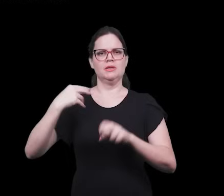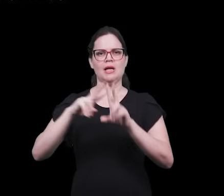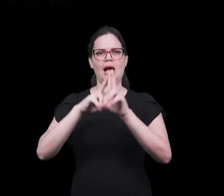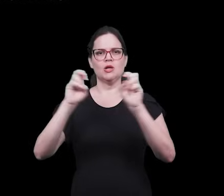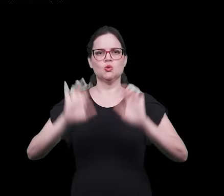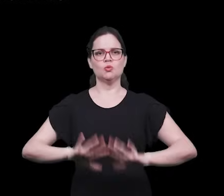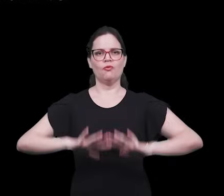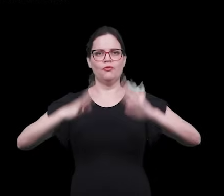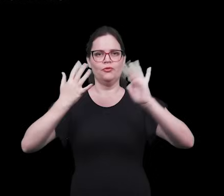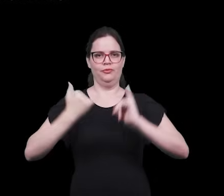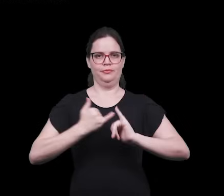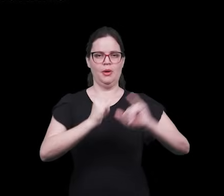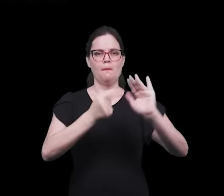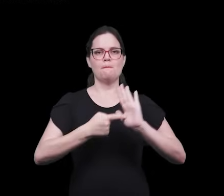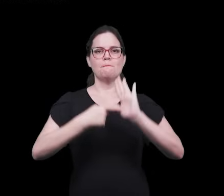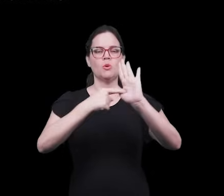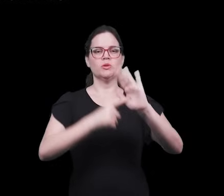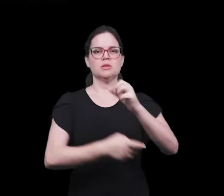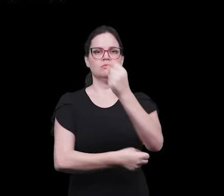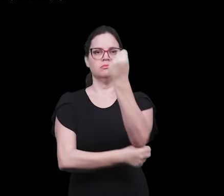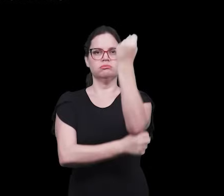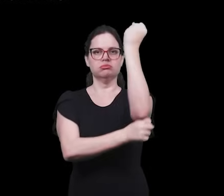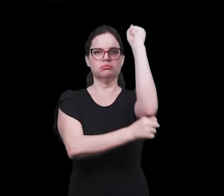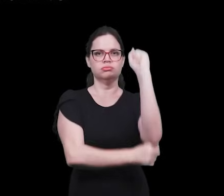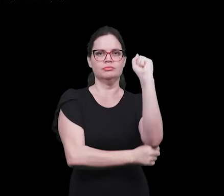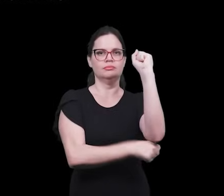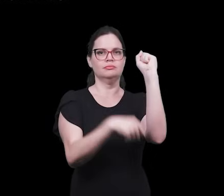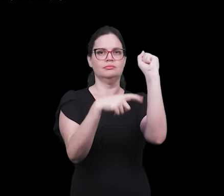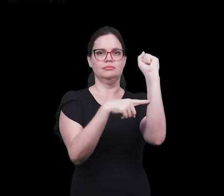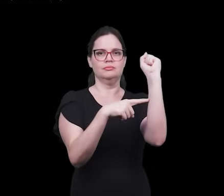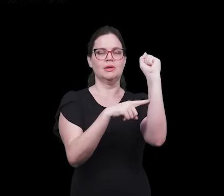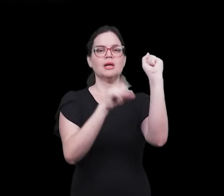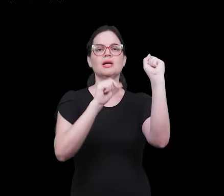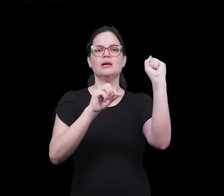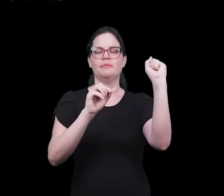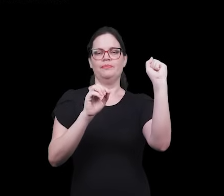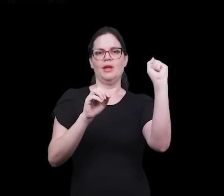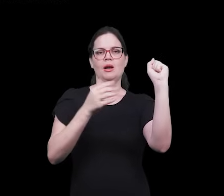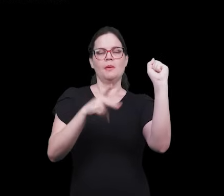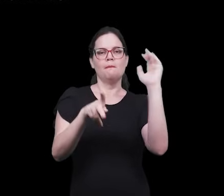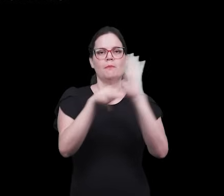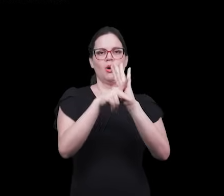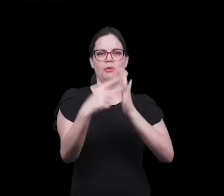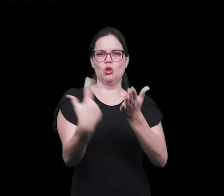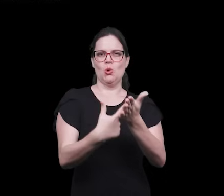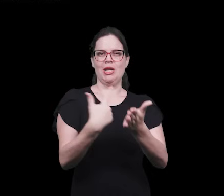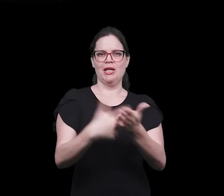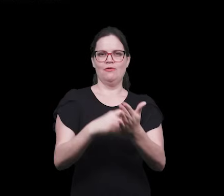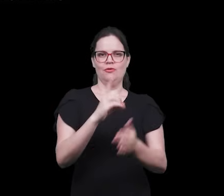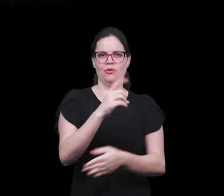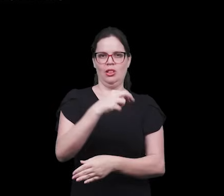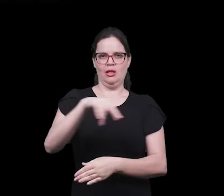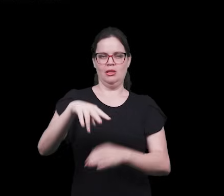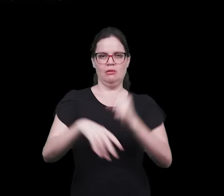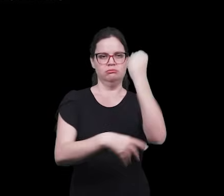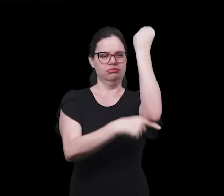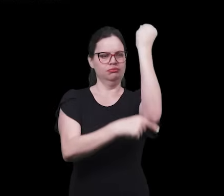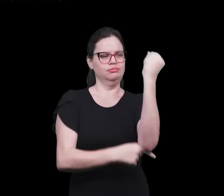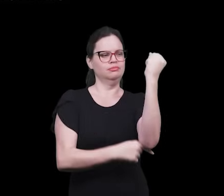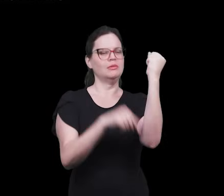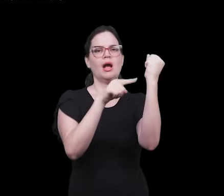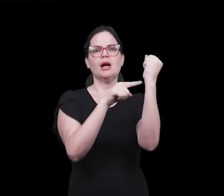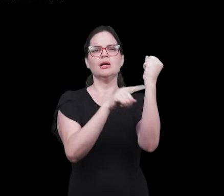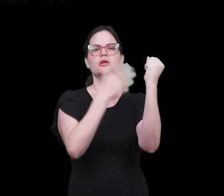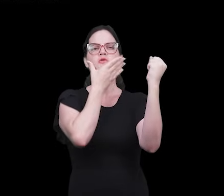a estátua de Daniel, mostrando que atrás da estátua de Daniel, a estátua representa os reinos